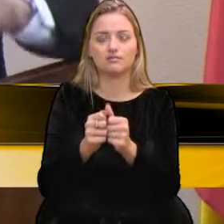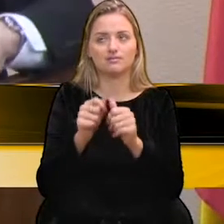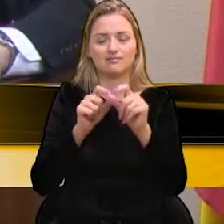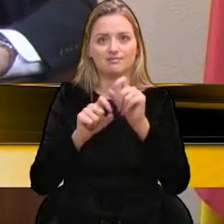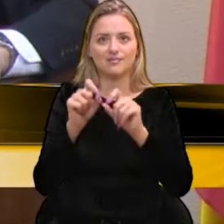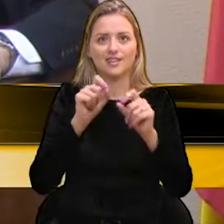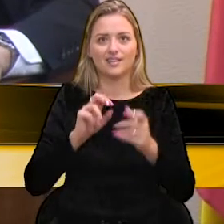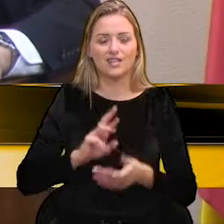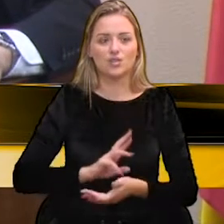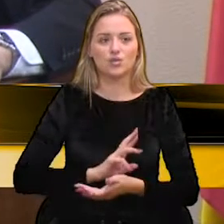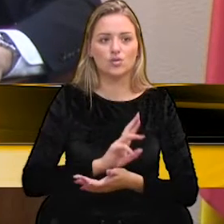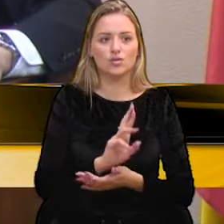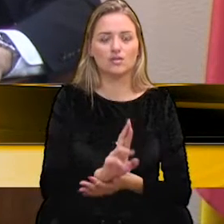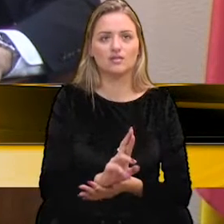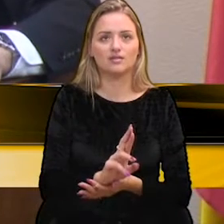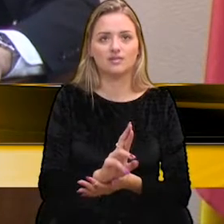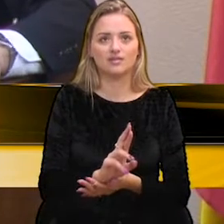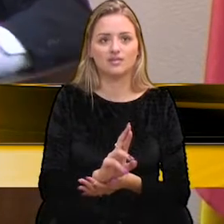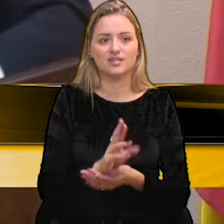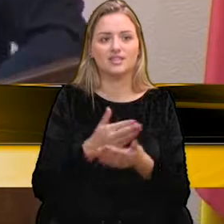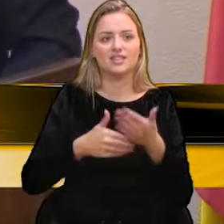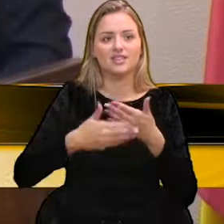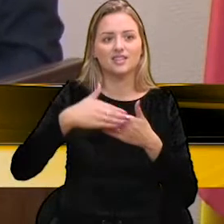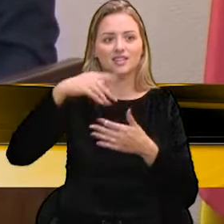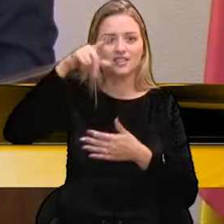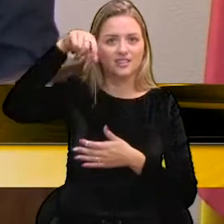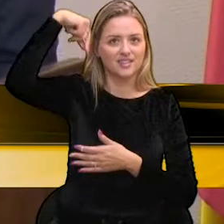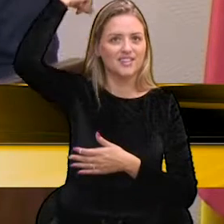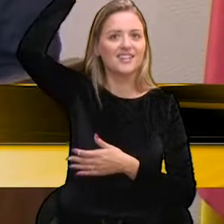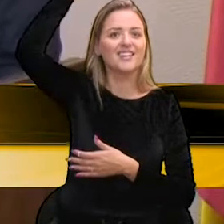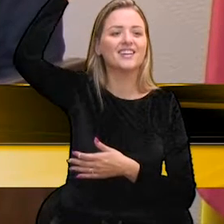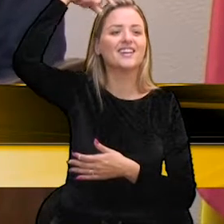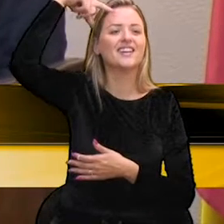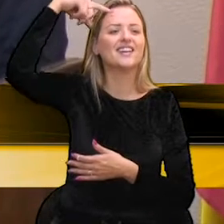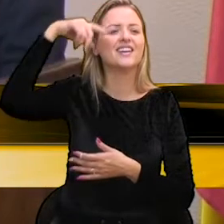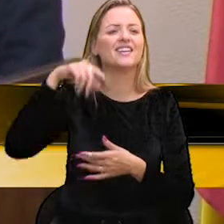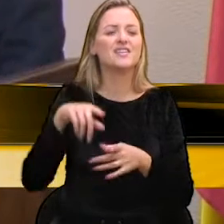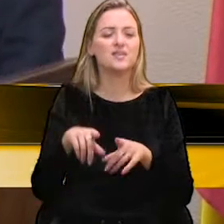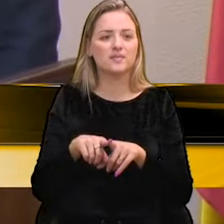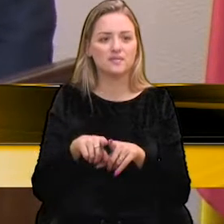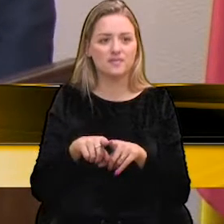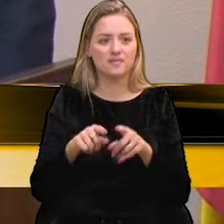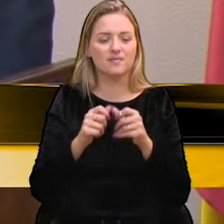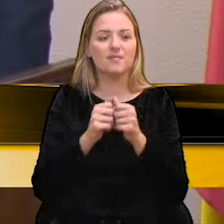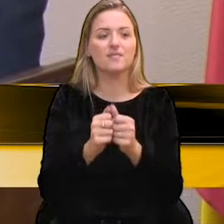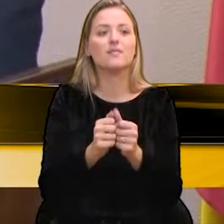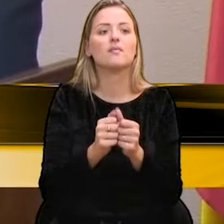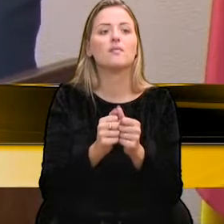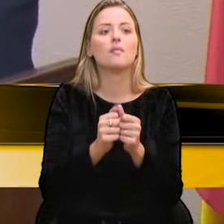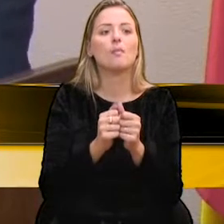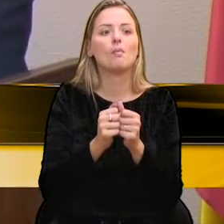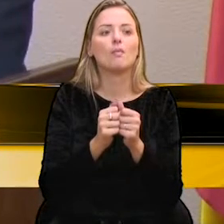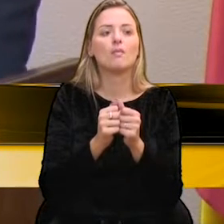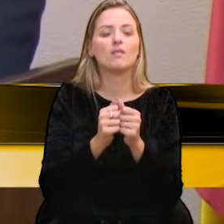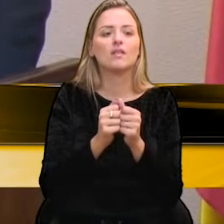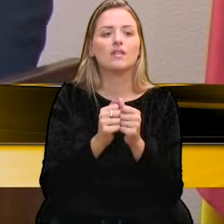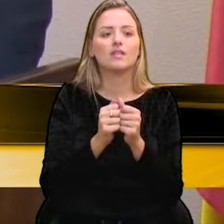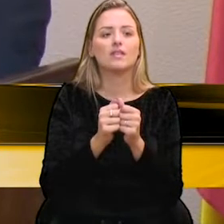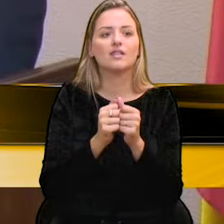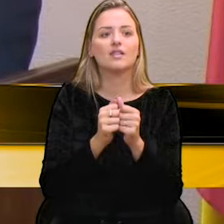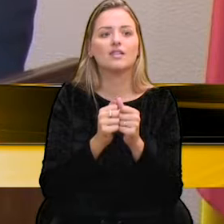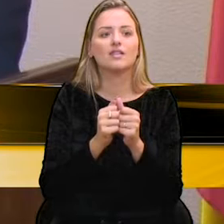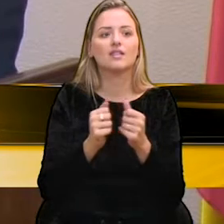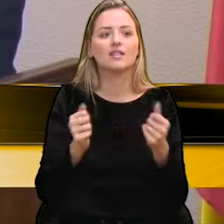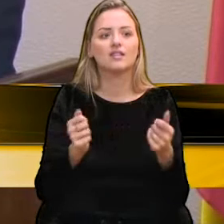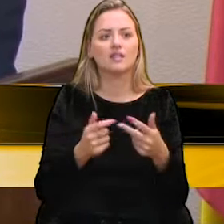que representa para a cristandade aquele santuário. Mas também como se dá isso, como se materializa o turismo